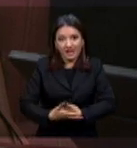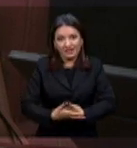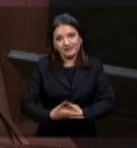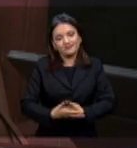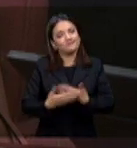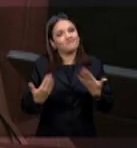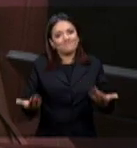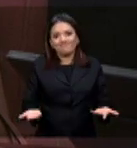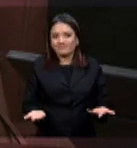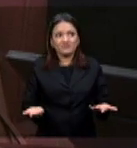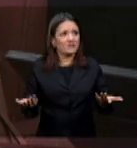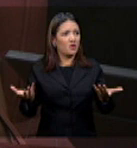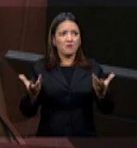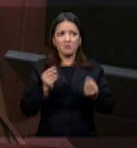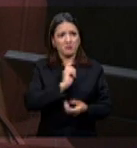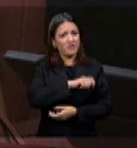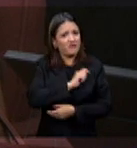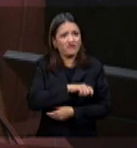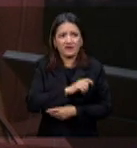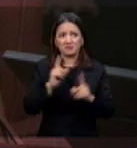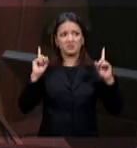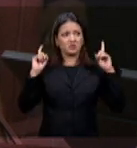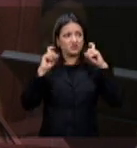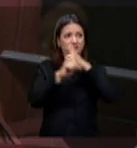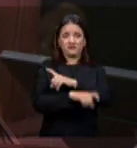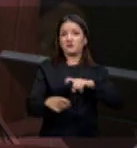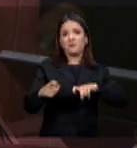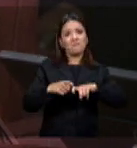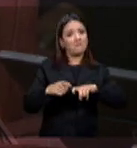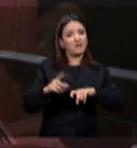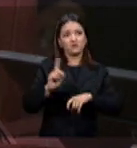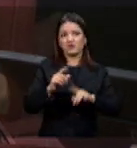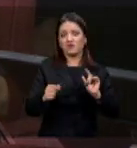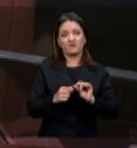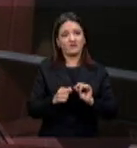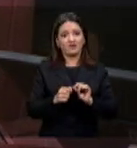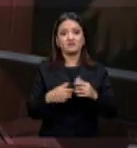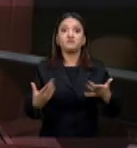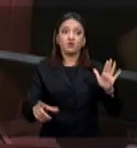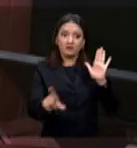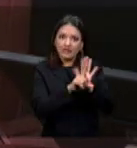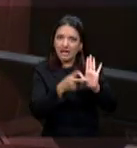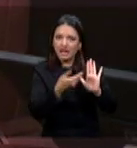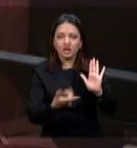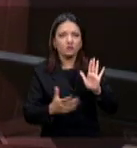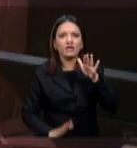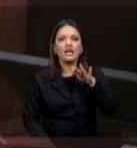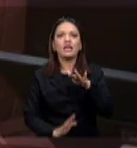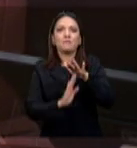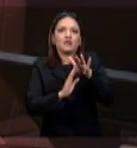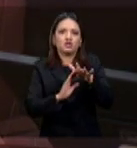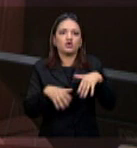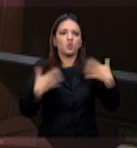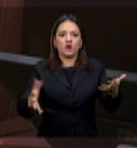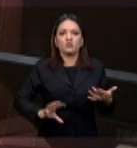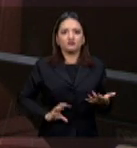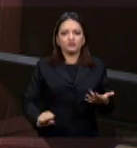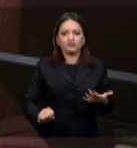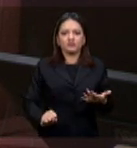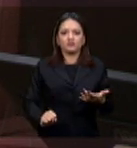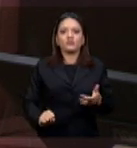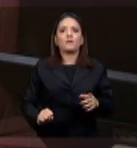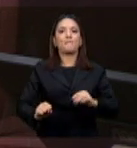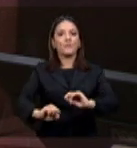considerada viável. Então, é uma coisa muito cruel e os médicos não fazem. Embora a nossa lei não bote um limite de tempo para fazer esse procedimento, na